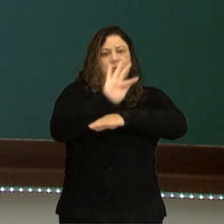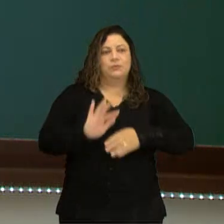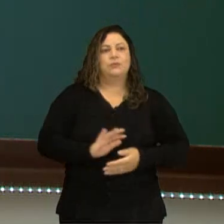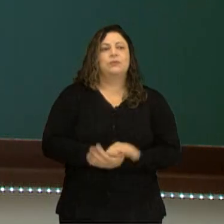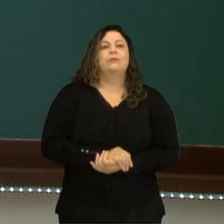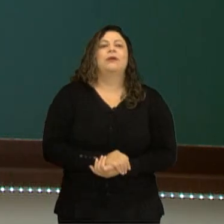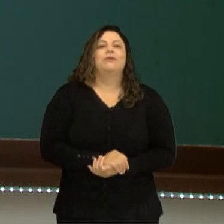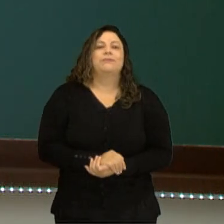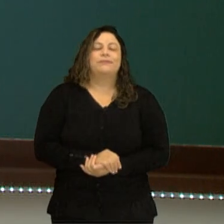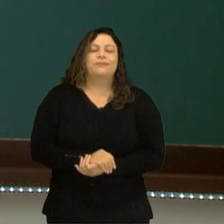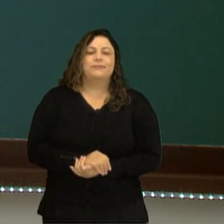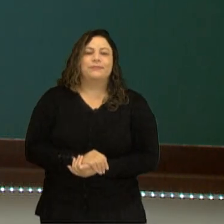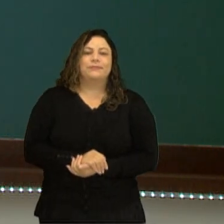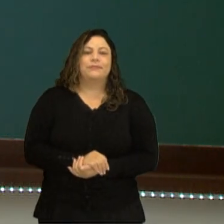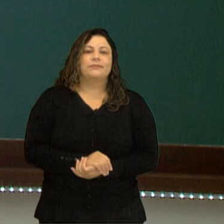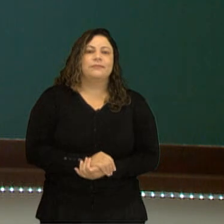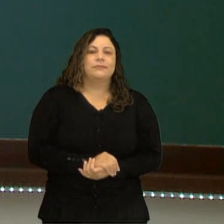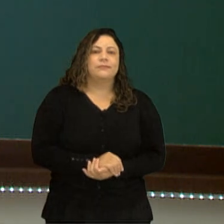A utilização dela.